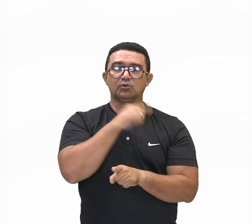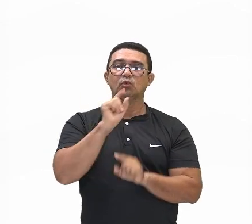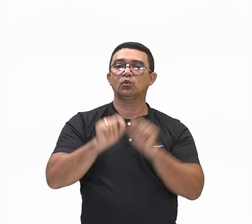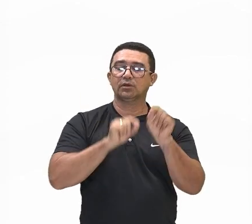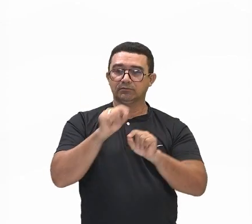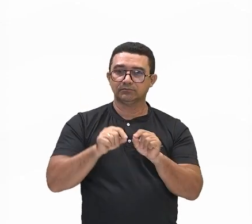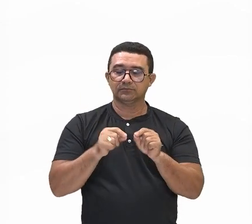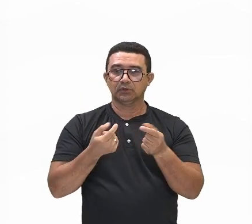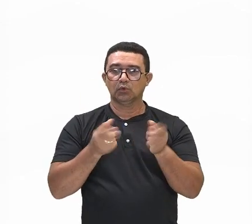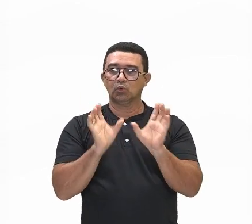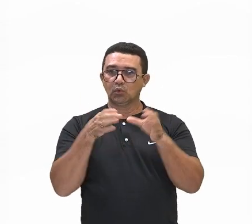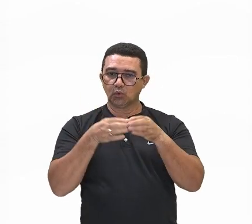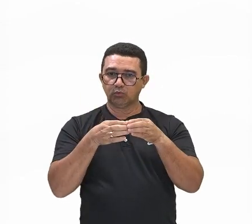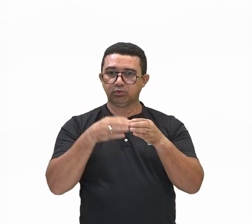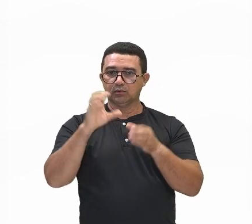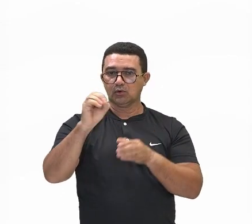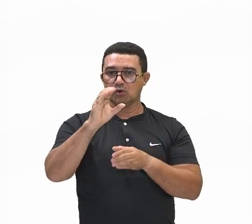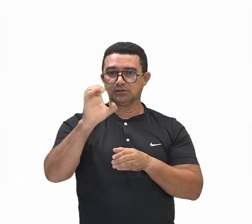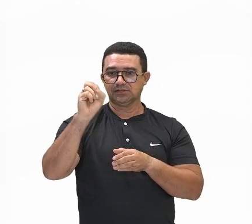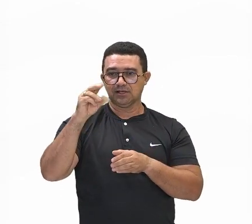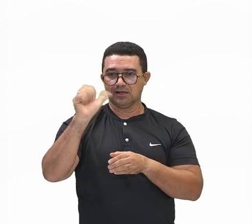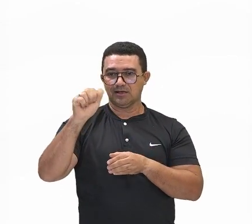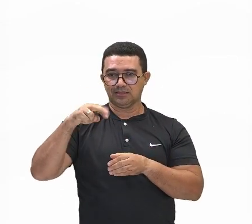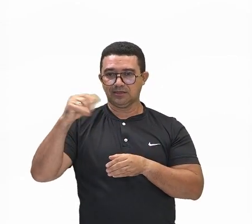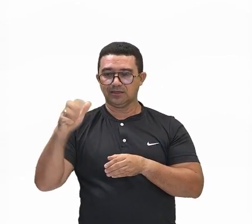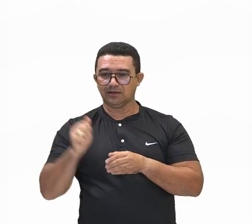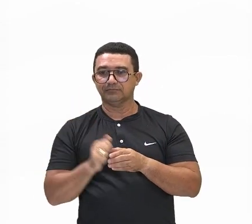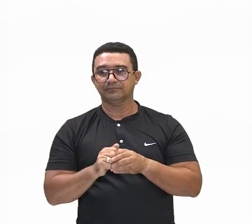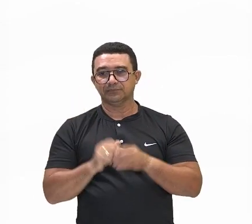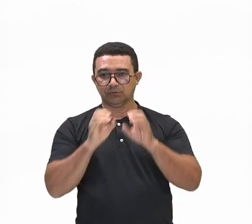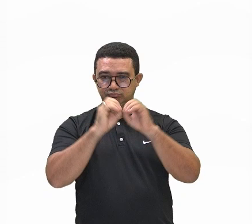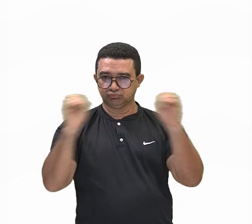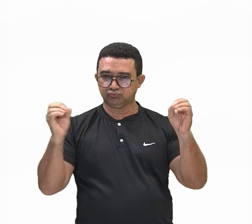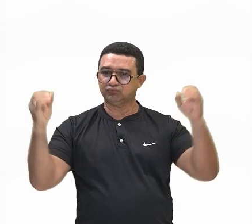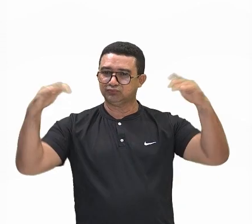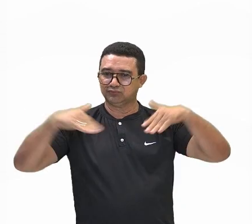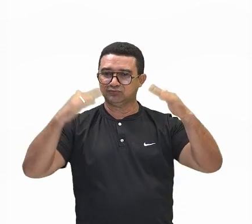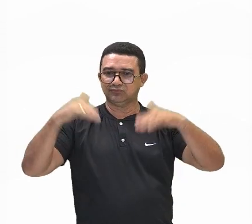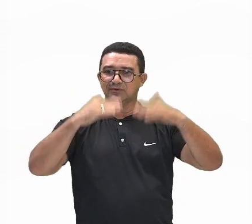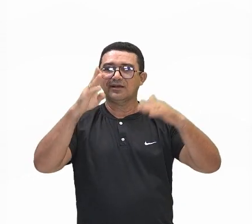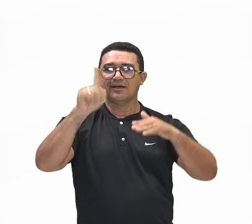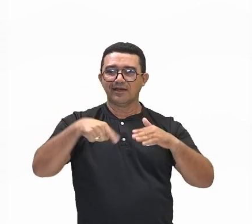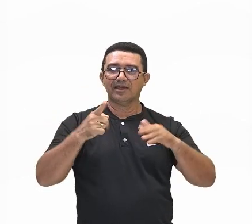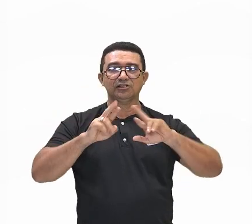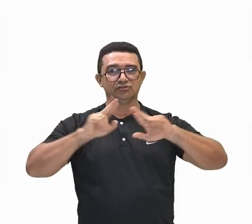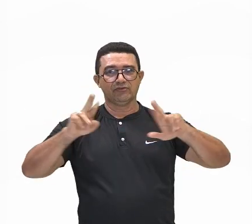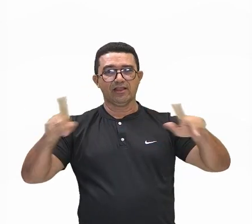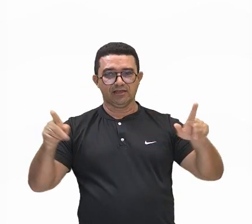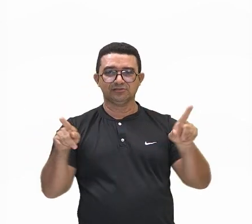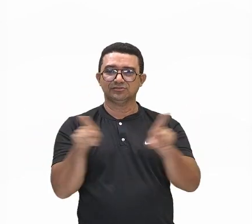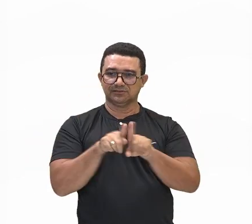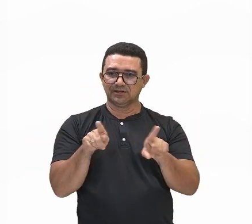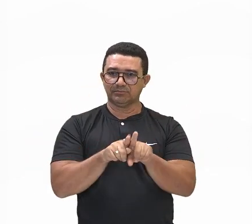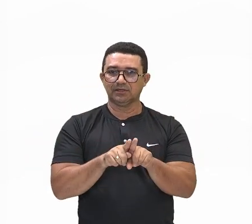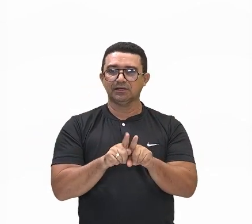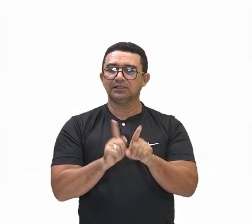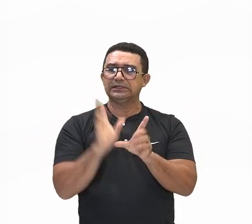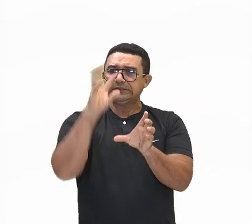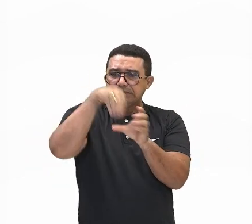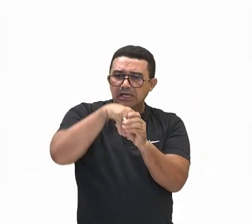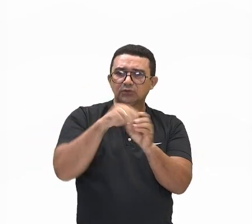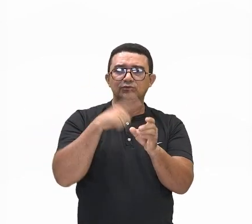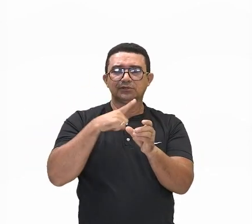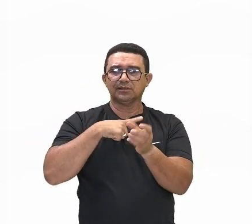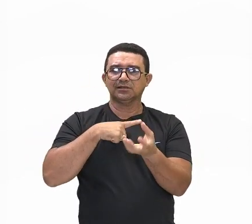As etnias da Oceania, que é uma região aí muito diversificada também, e abrange aí milhares de